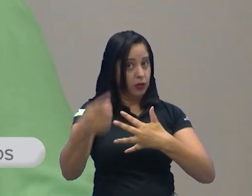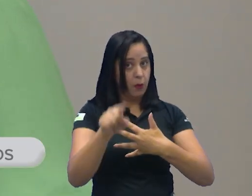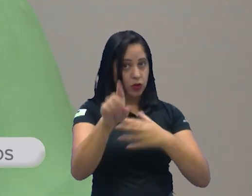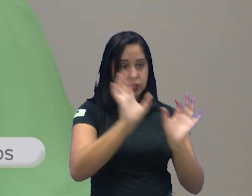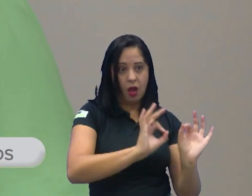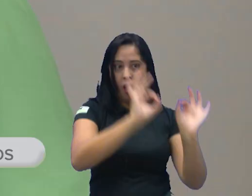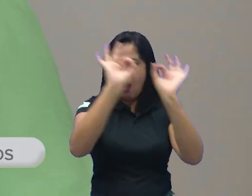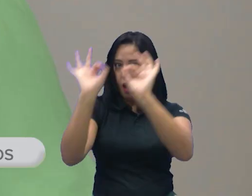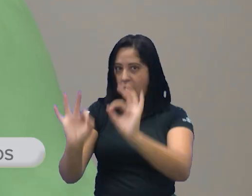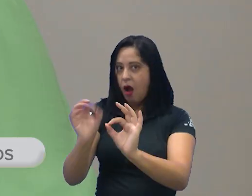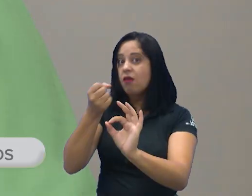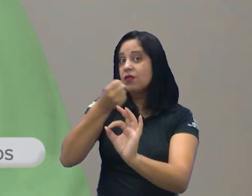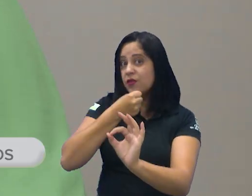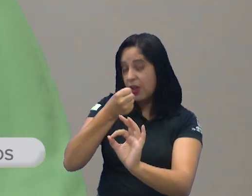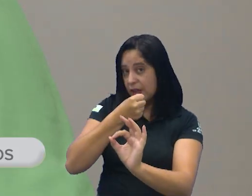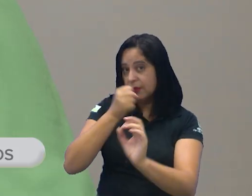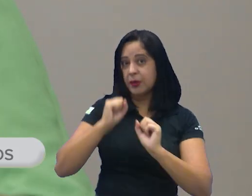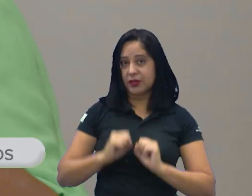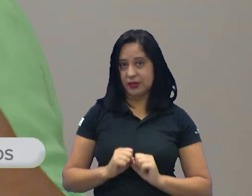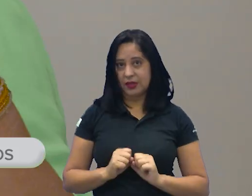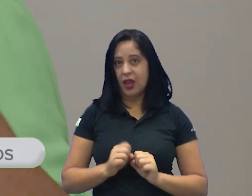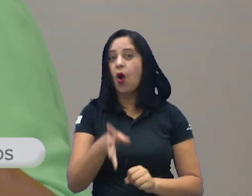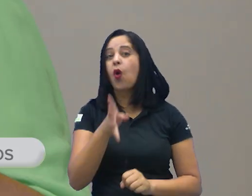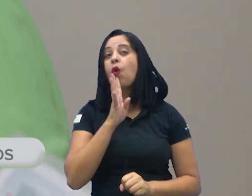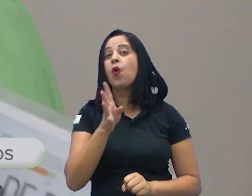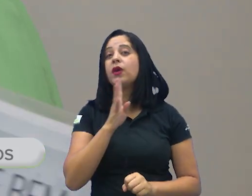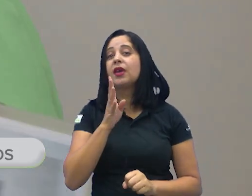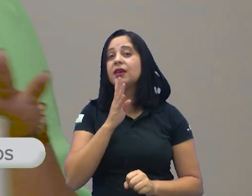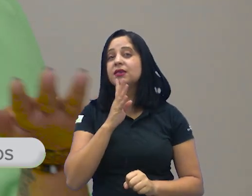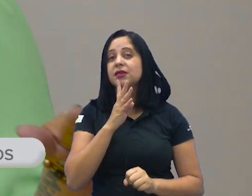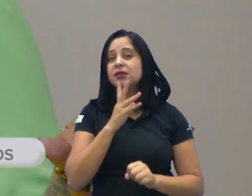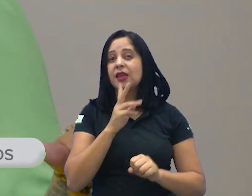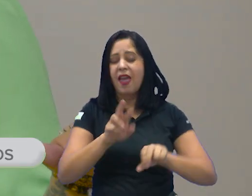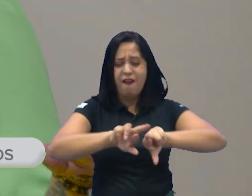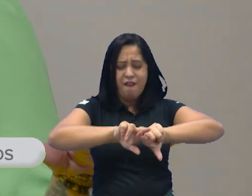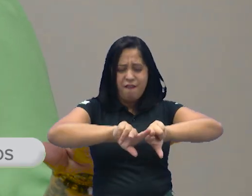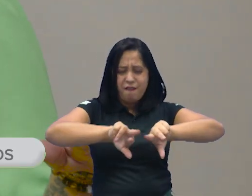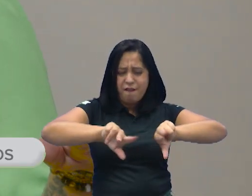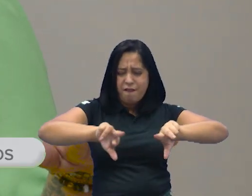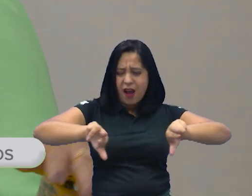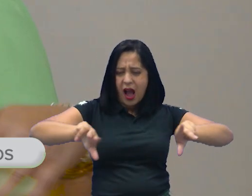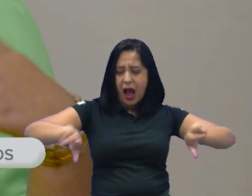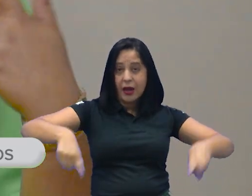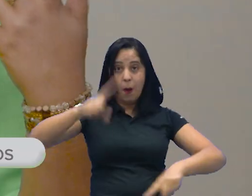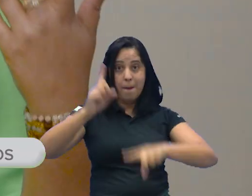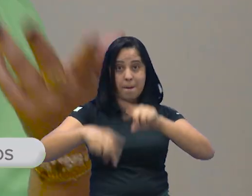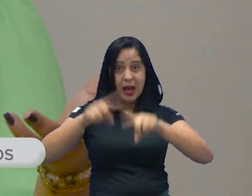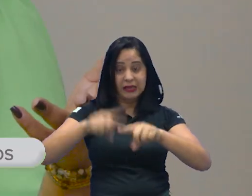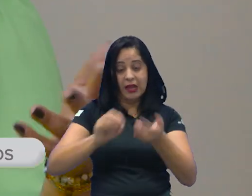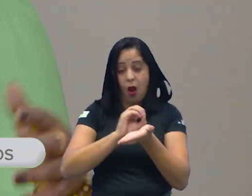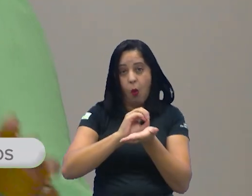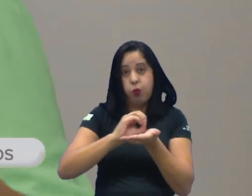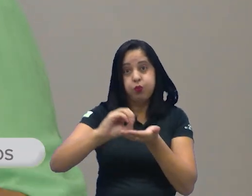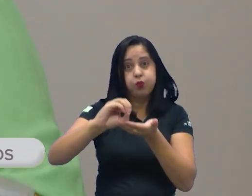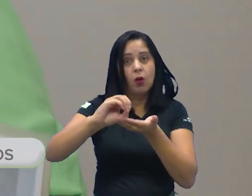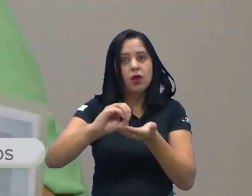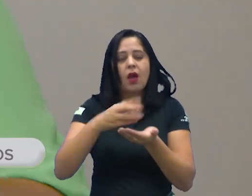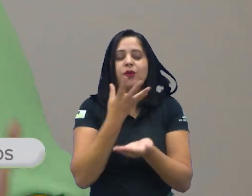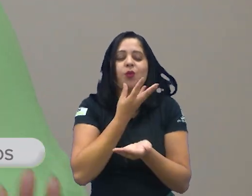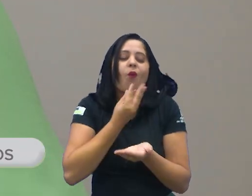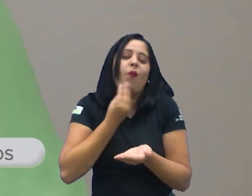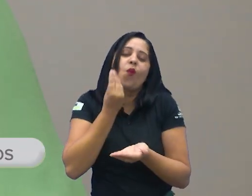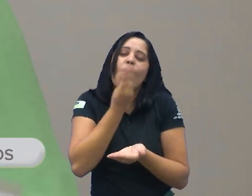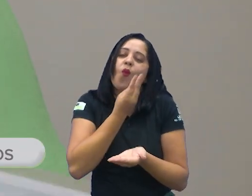gente sai aqui do estúdio para conhecer uma variedade enorme de produtos orgânicos, que são tão saborosos